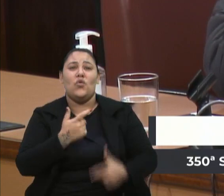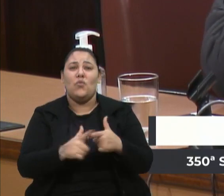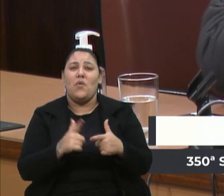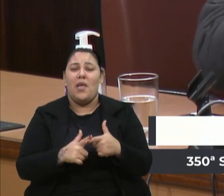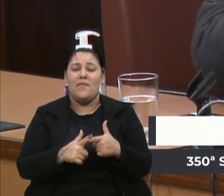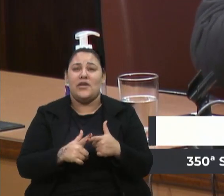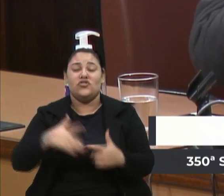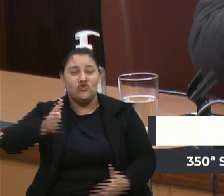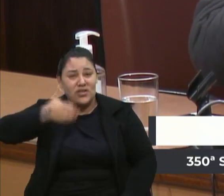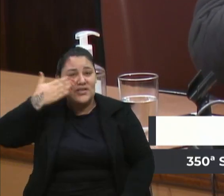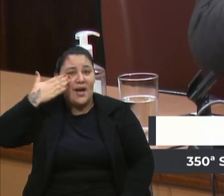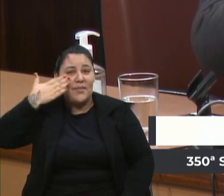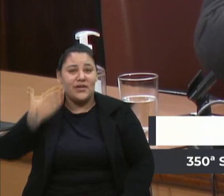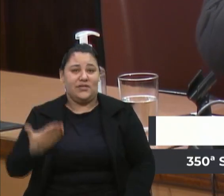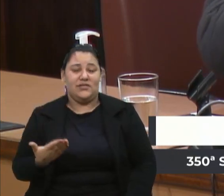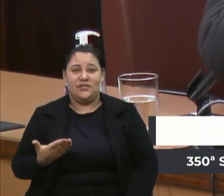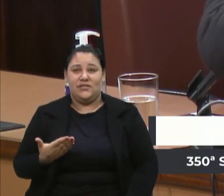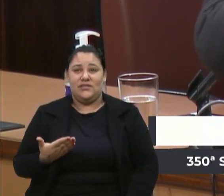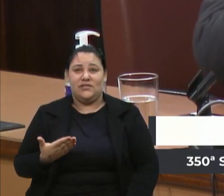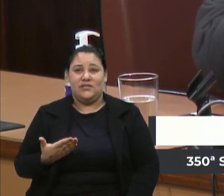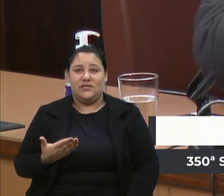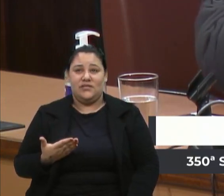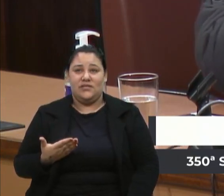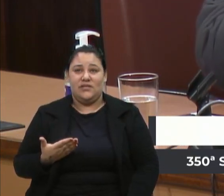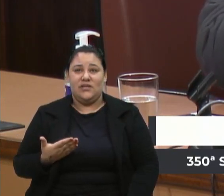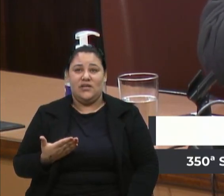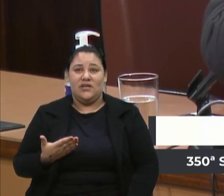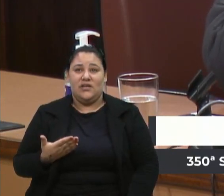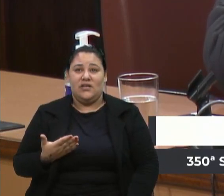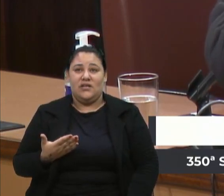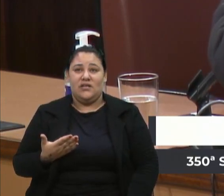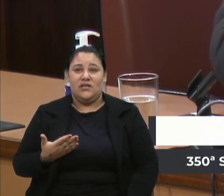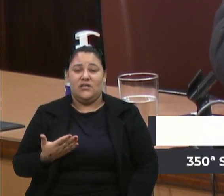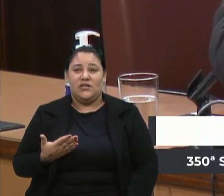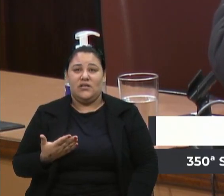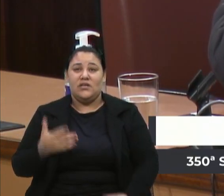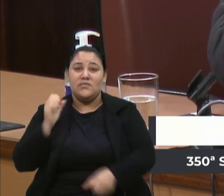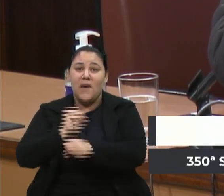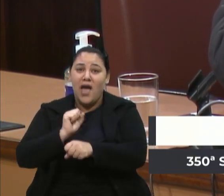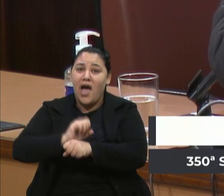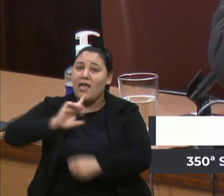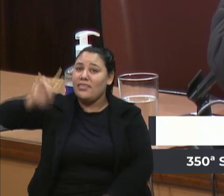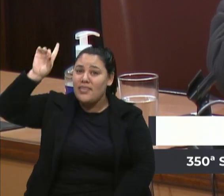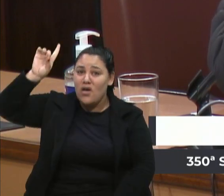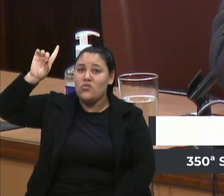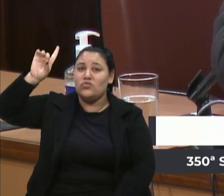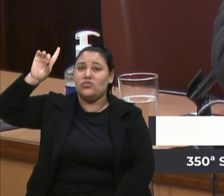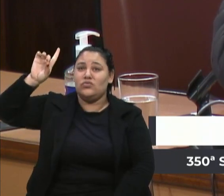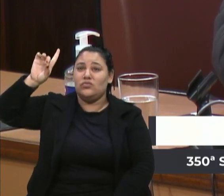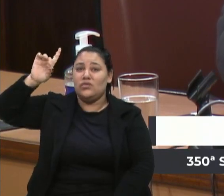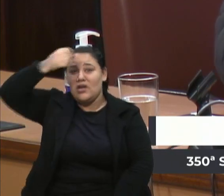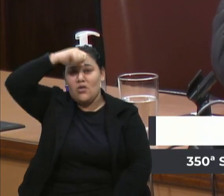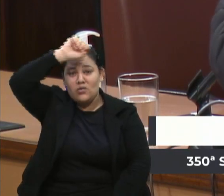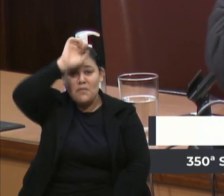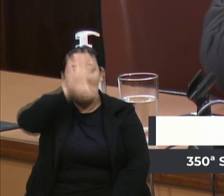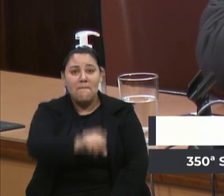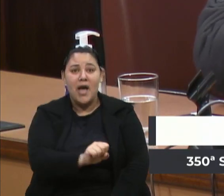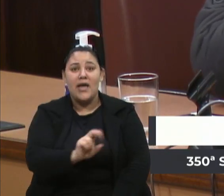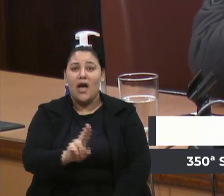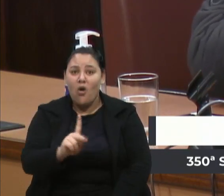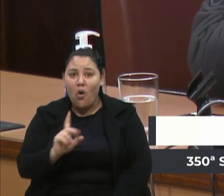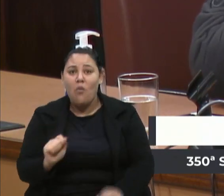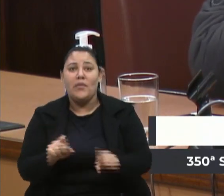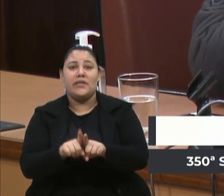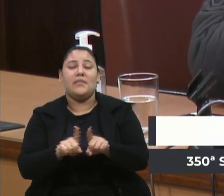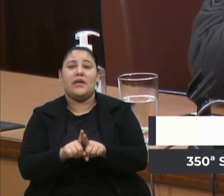Sabe. Tomara a Deus que a UX pegue aqui também. Tomara a Deus. Está fazendo tudo o que